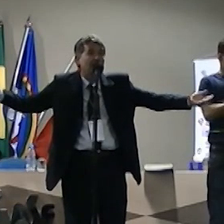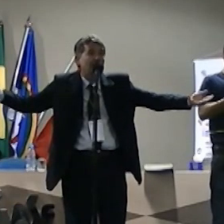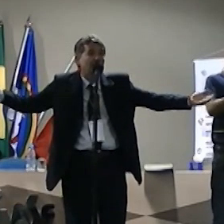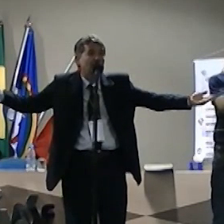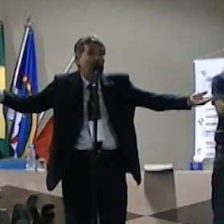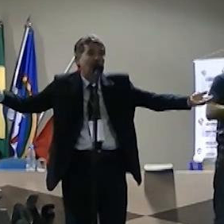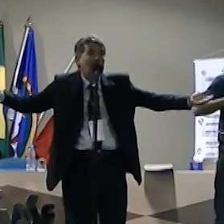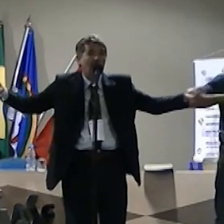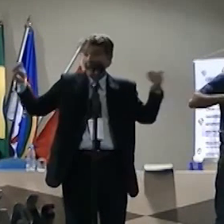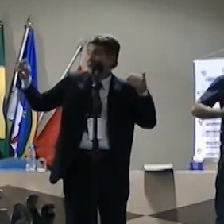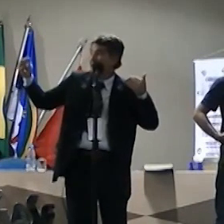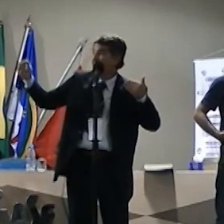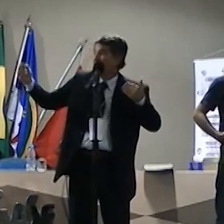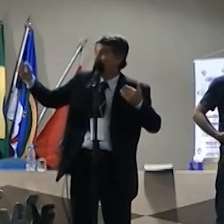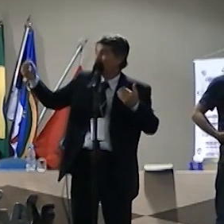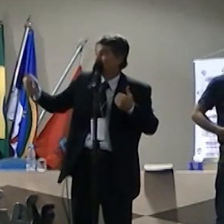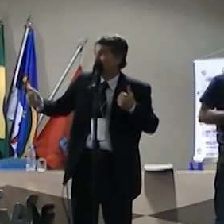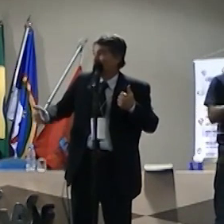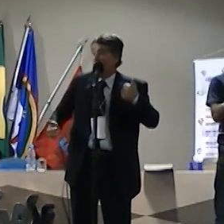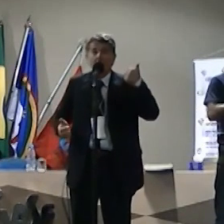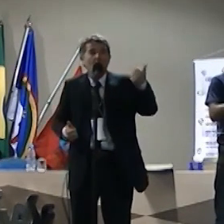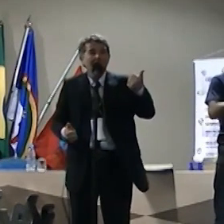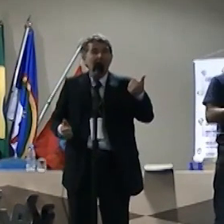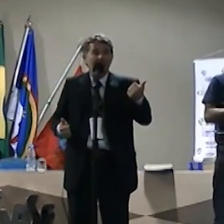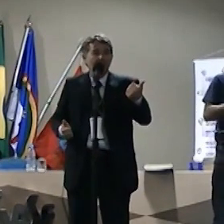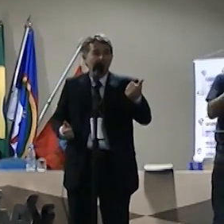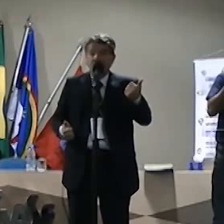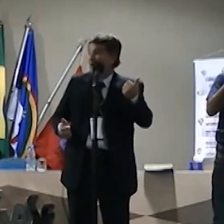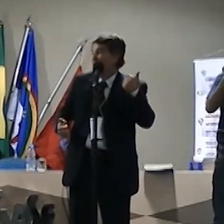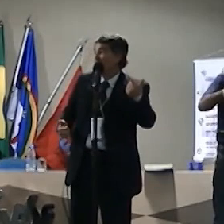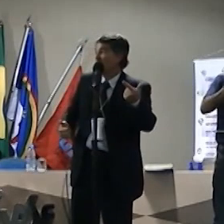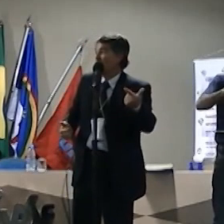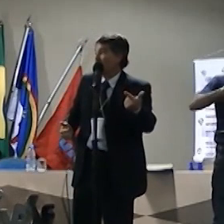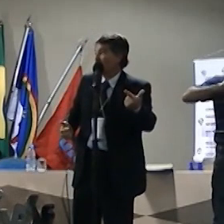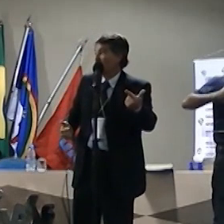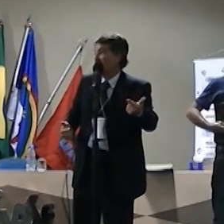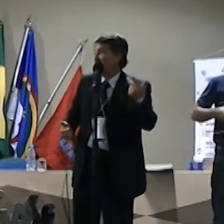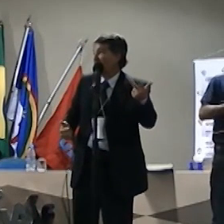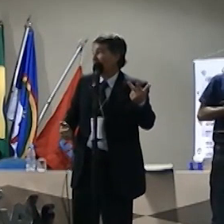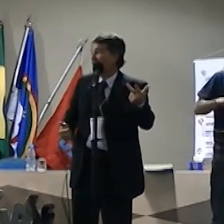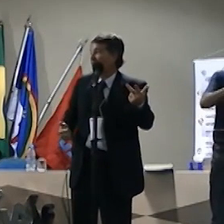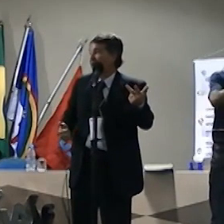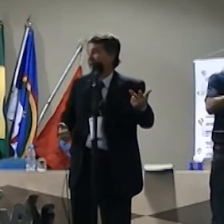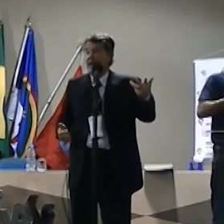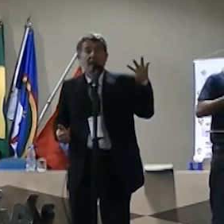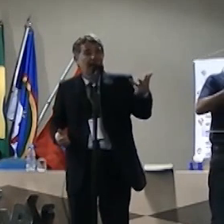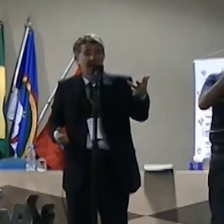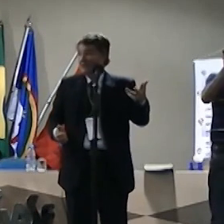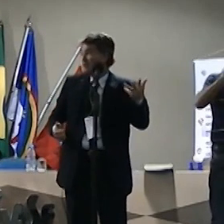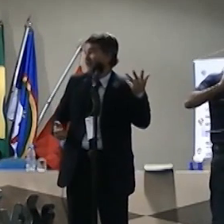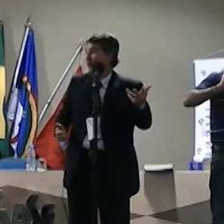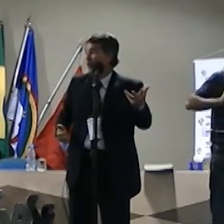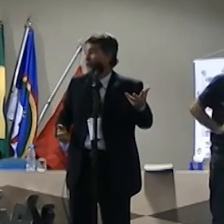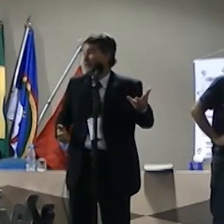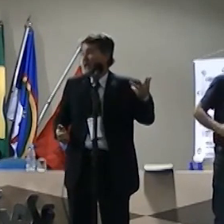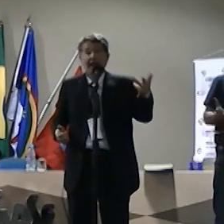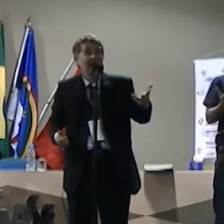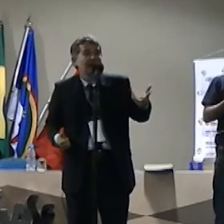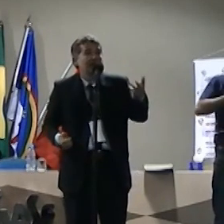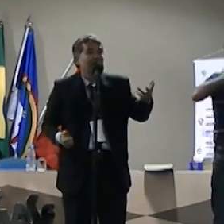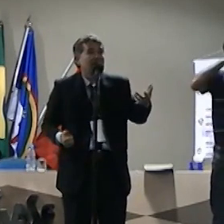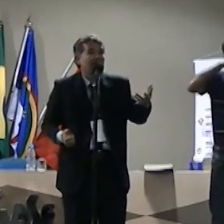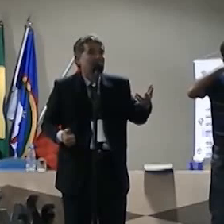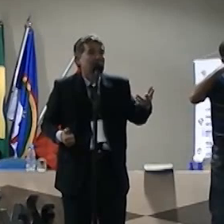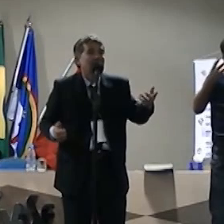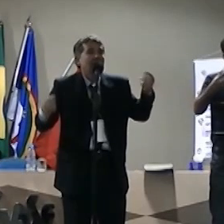colocado pela professora Paula. Mas comportamento, linguagem, afetividade, crenças, valores,